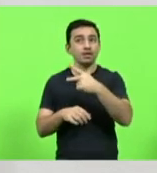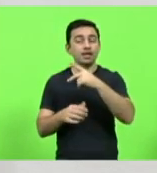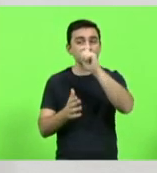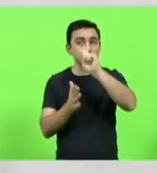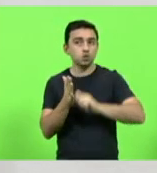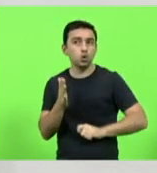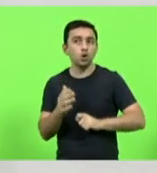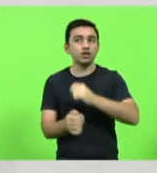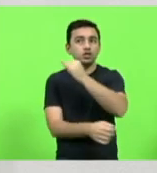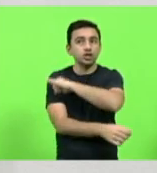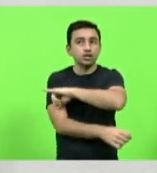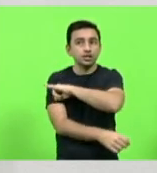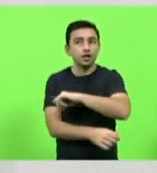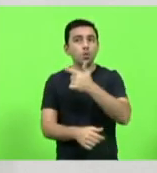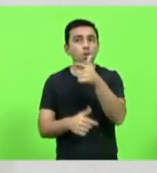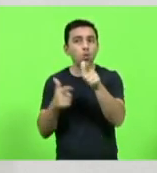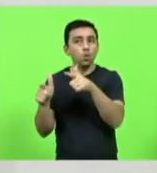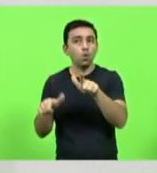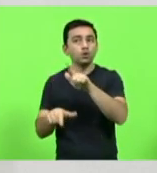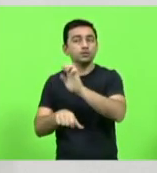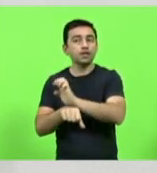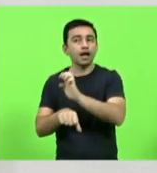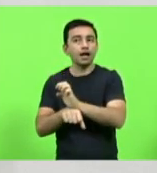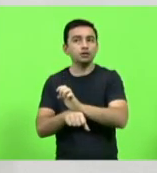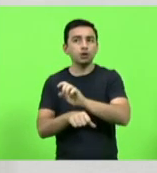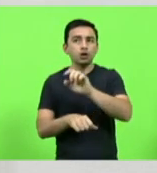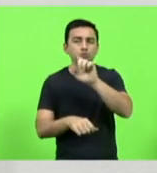outros estados a suspensão do